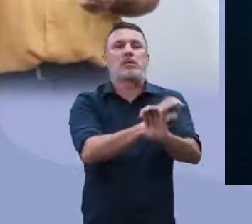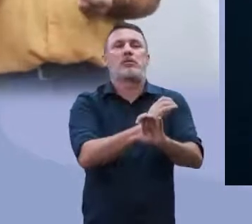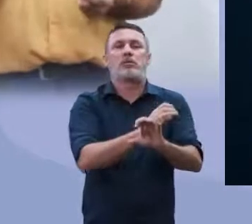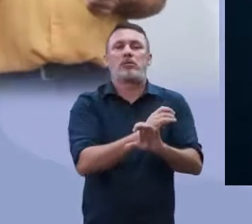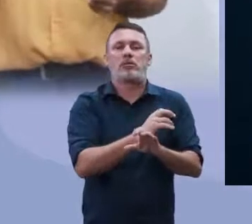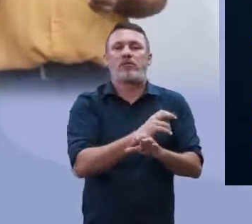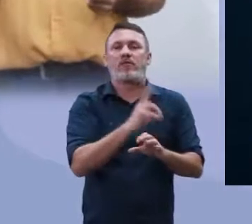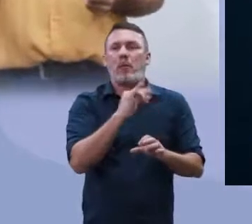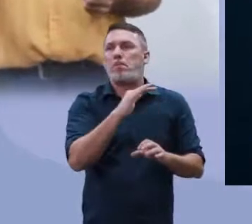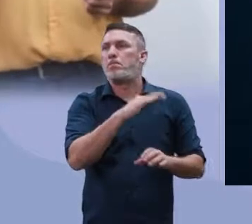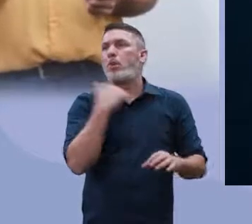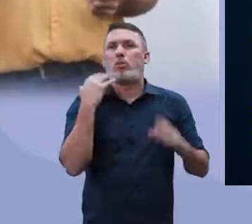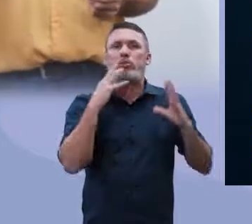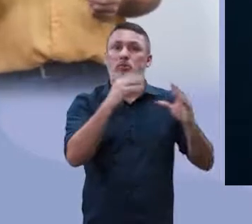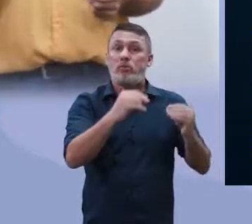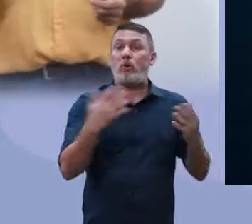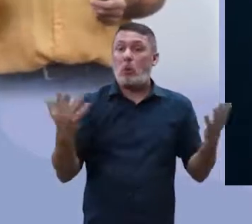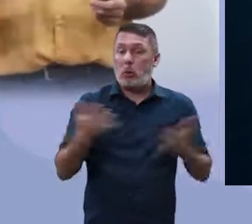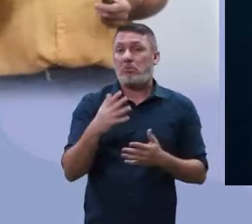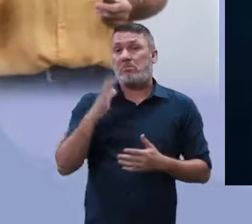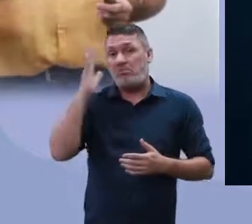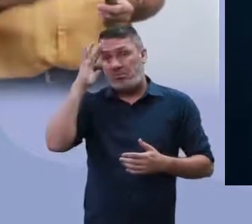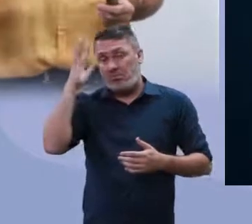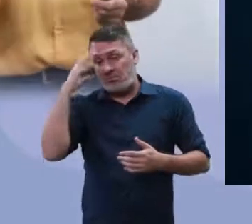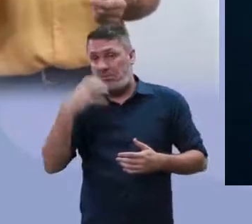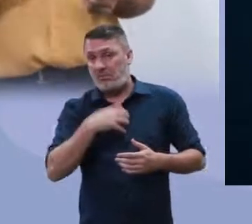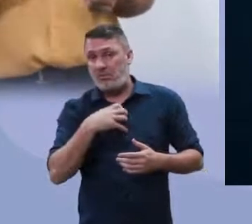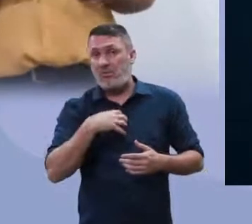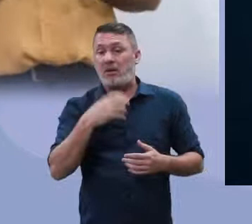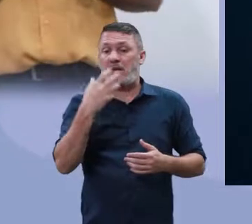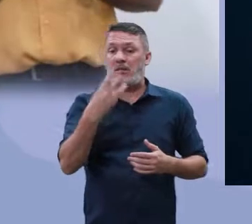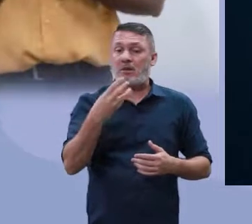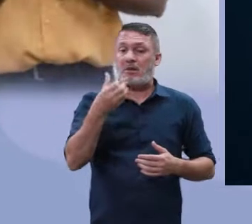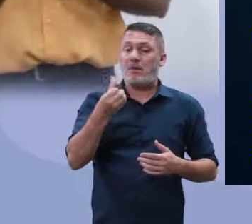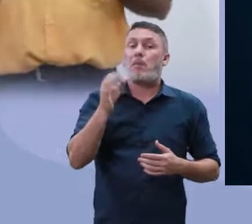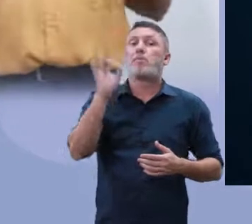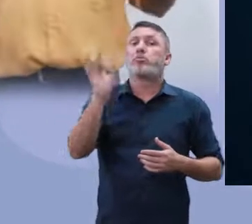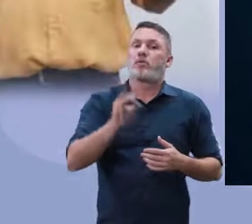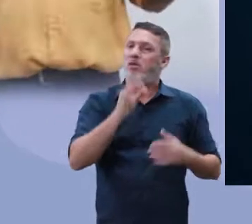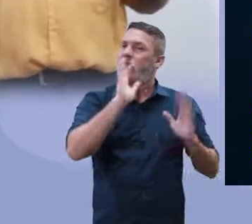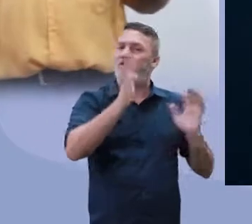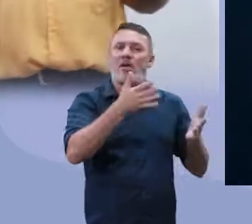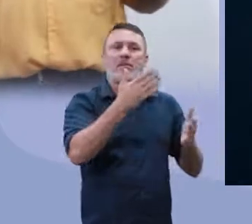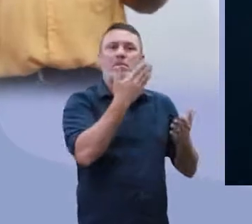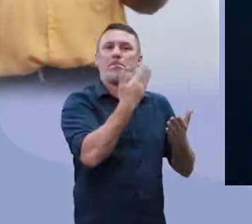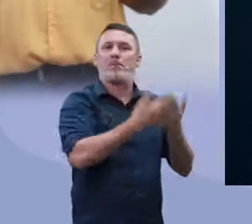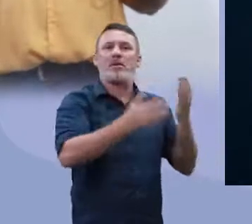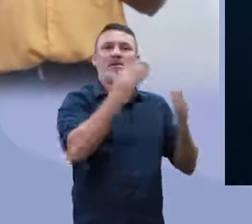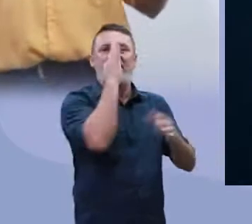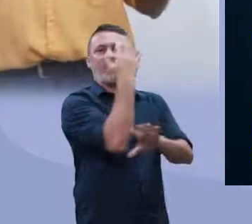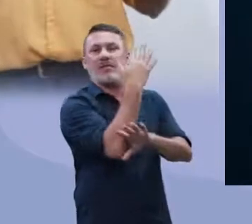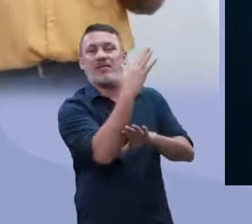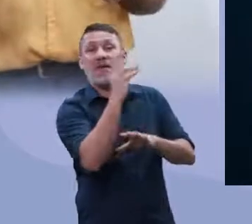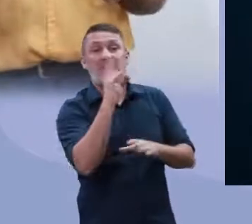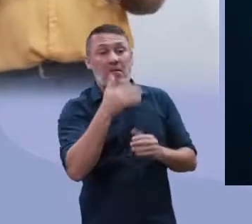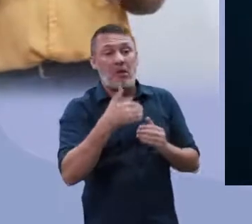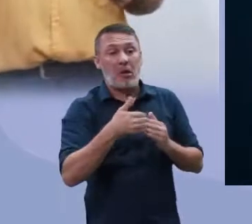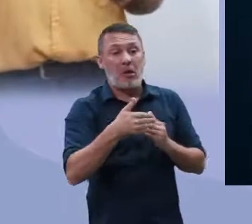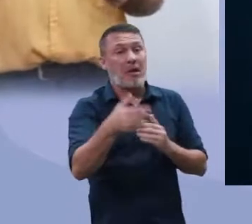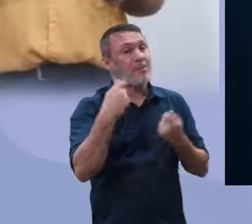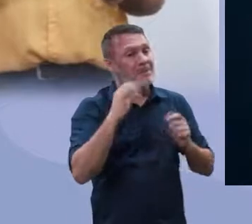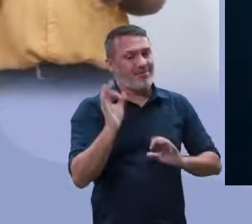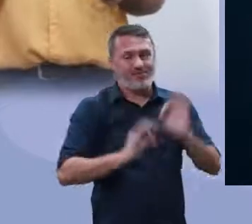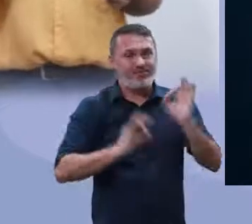E atualmente, né, nós temos que 36% da floresta já foi praticamente totalmente devastado. Isso quer dizer